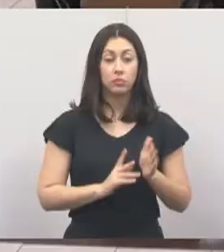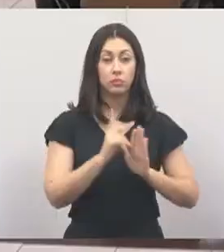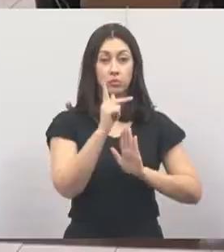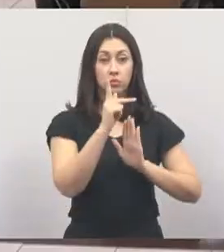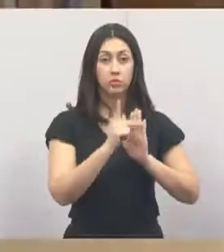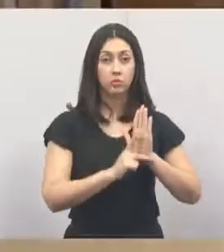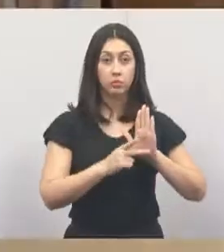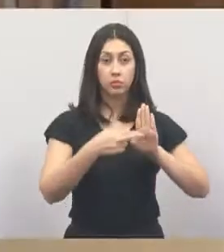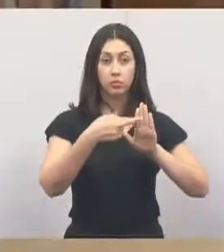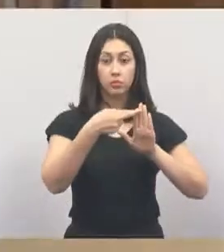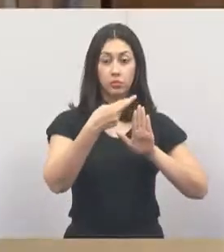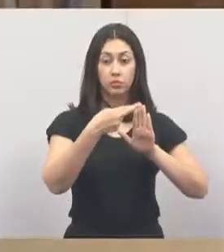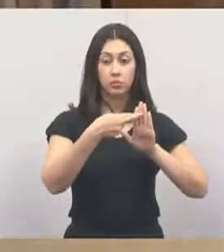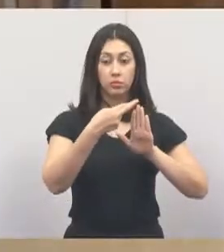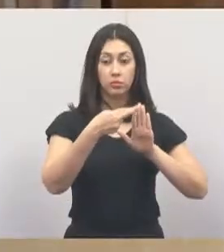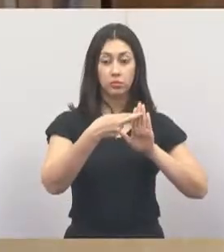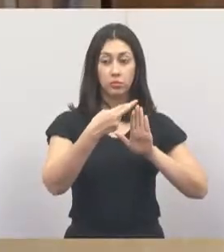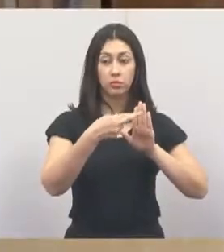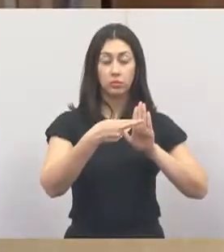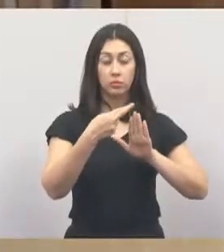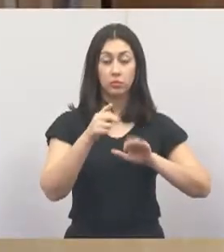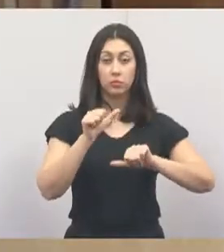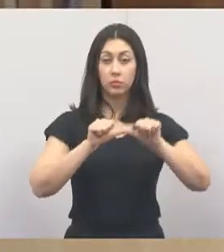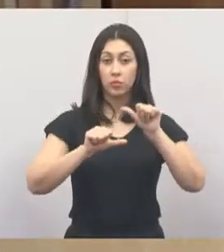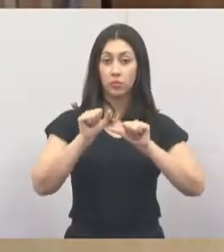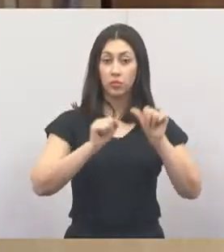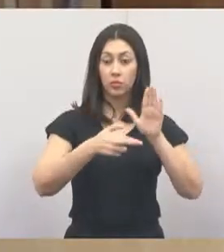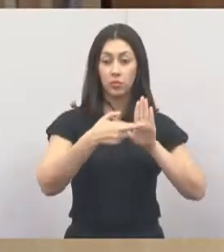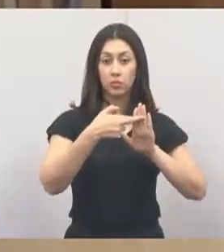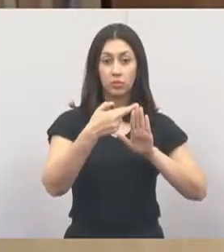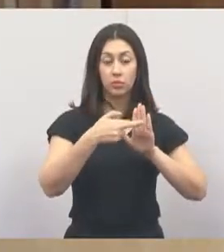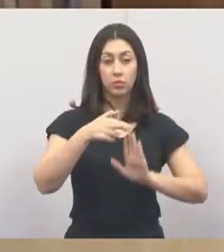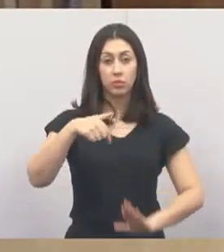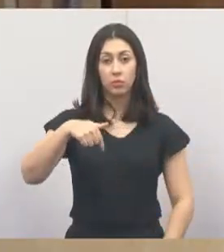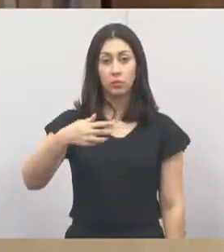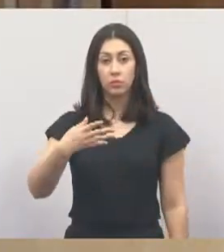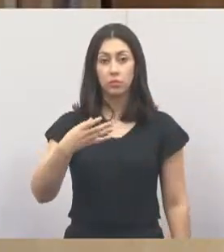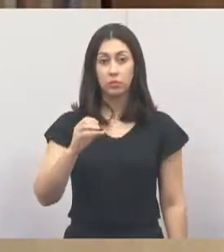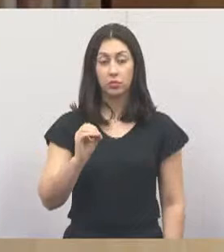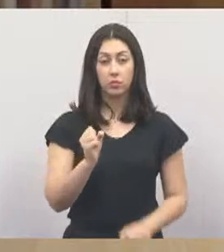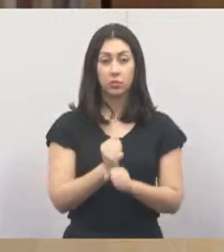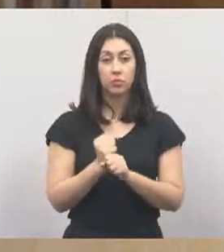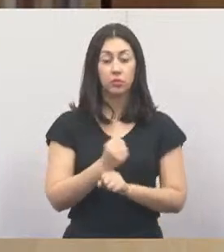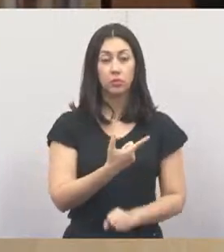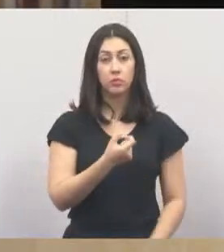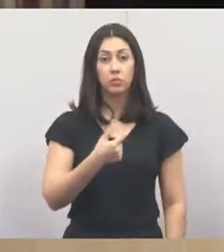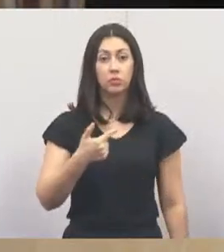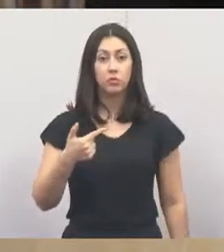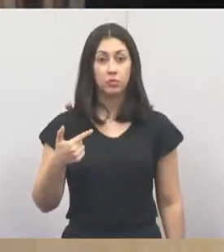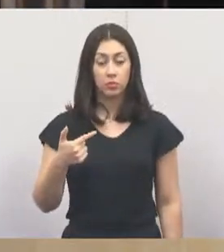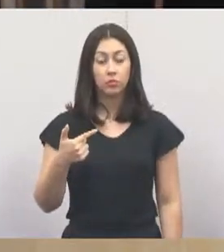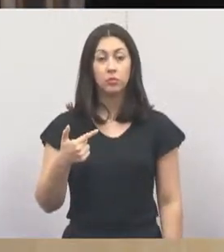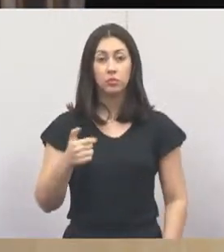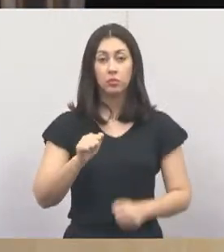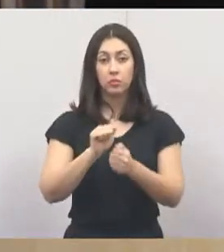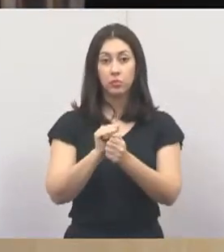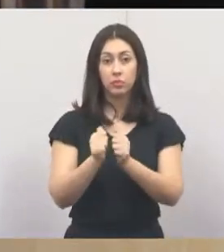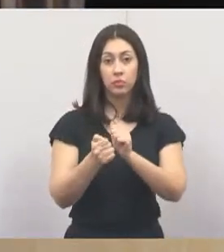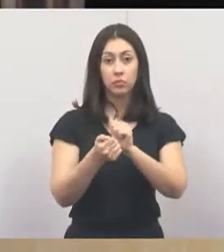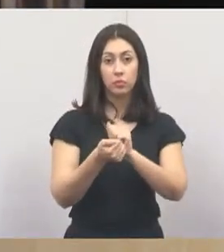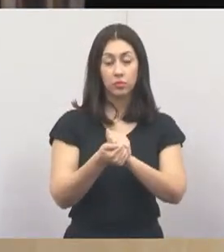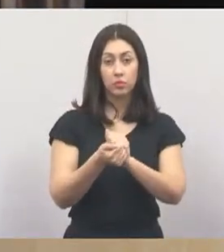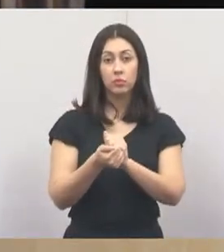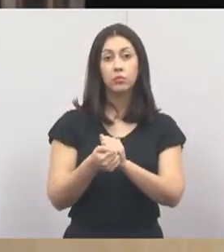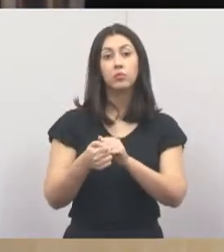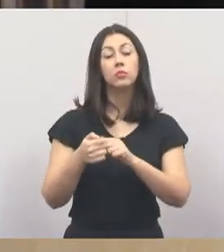Projeto de resolução. Altera a resolução número 740 de 2022 para adequação de setores